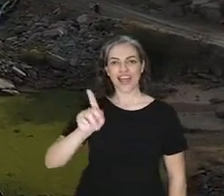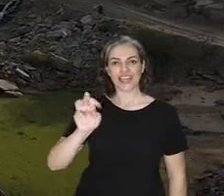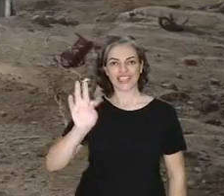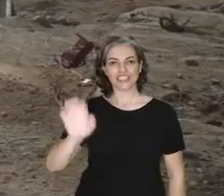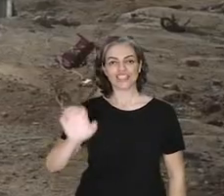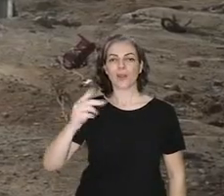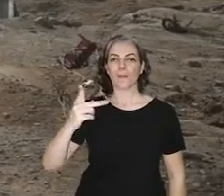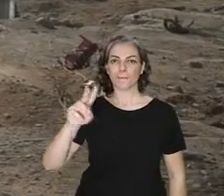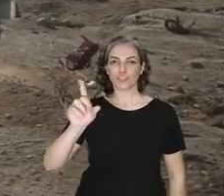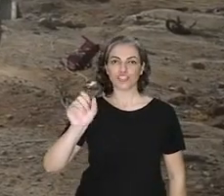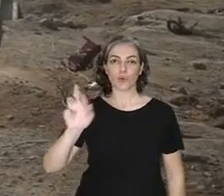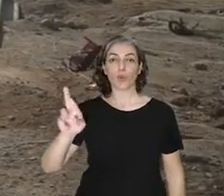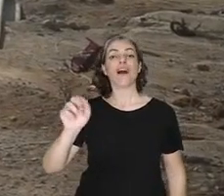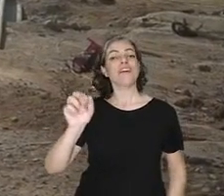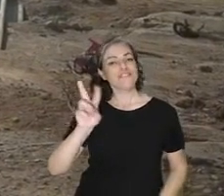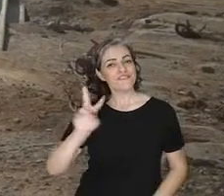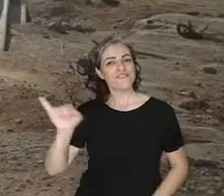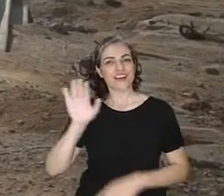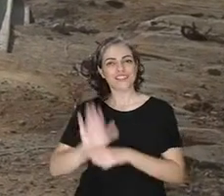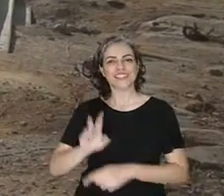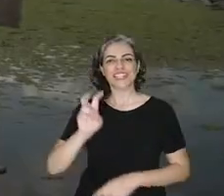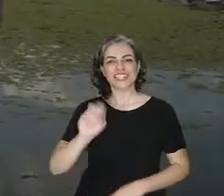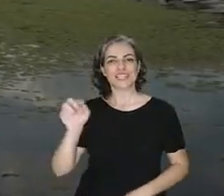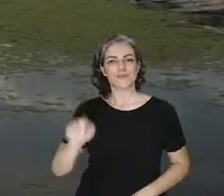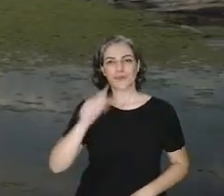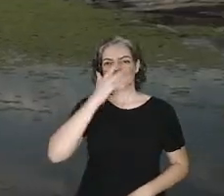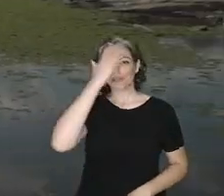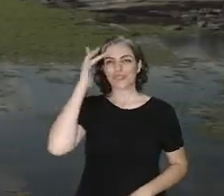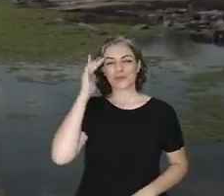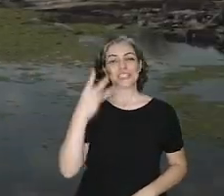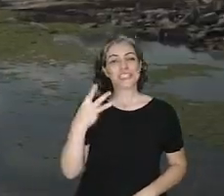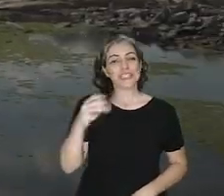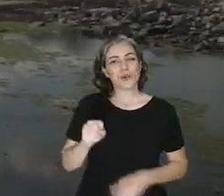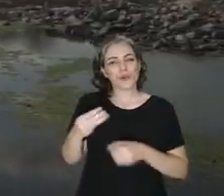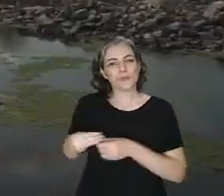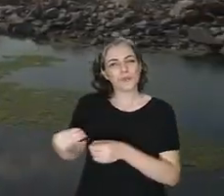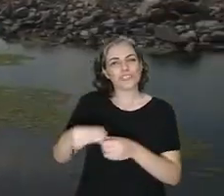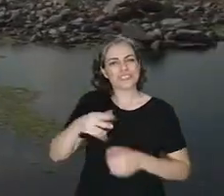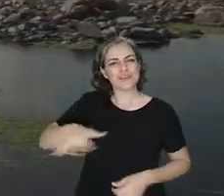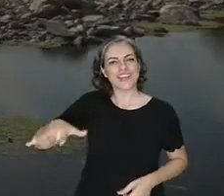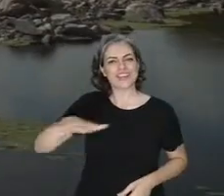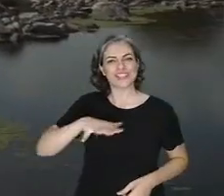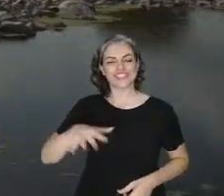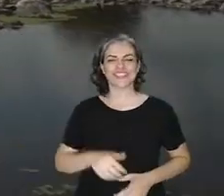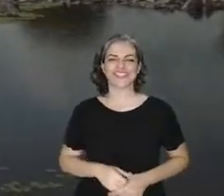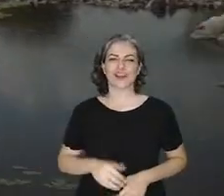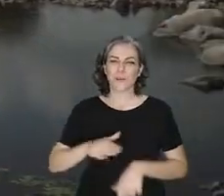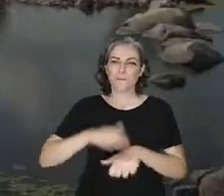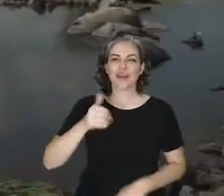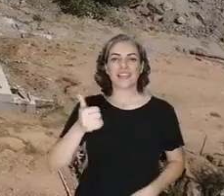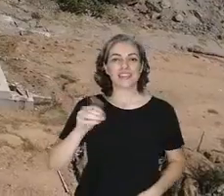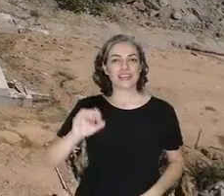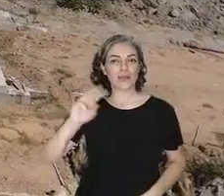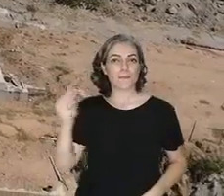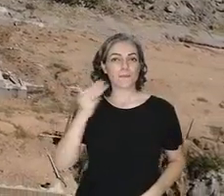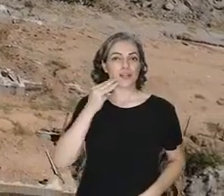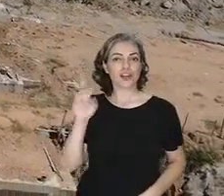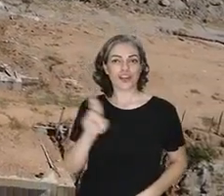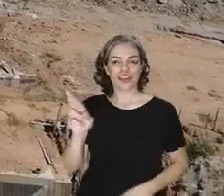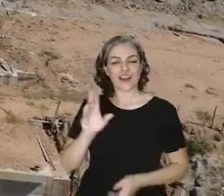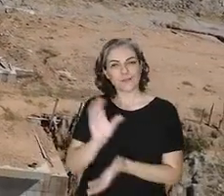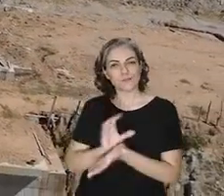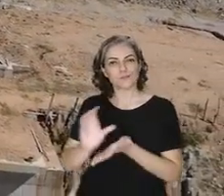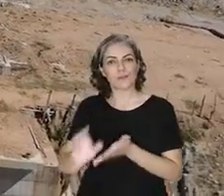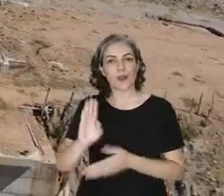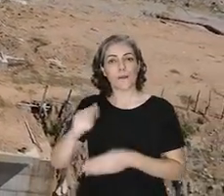Agreste Potiguar que vai beneficiar 500 mil brasileiros de 38 municípios da região e mais 10 milhões de